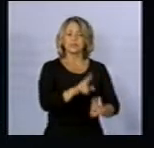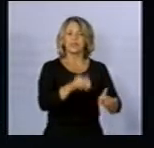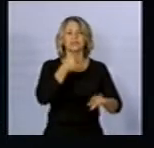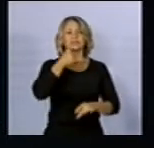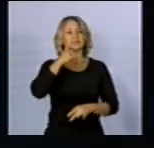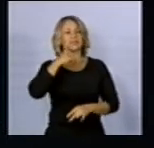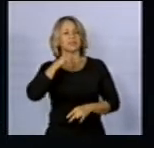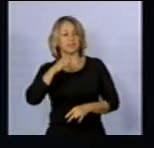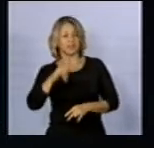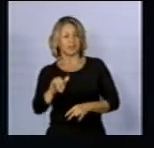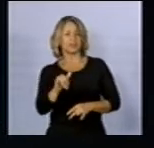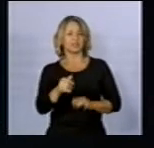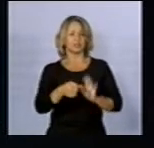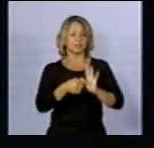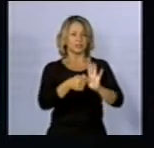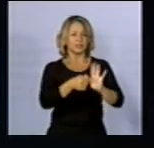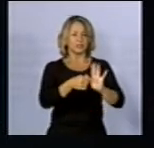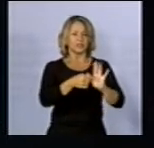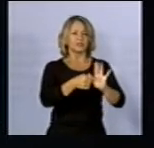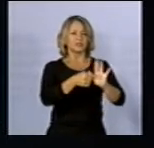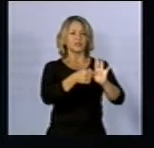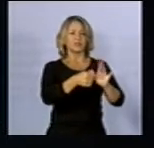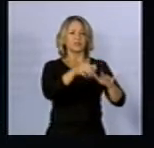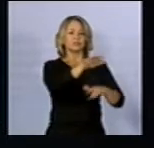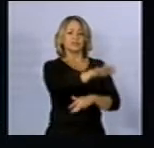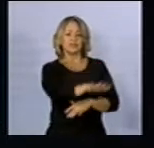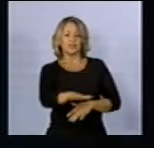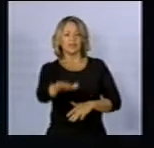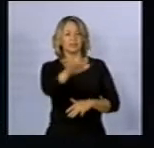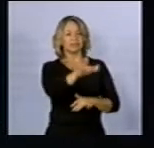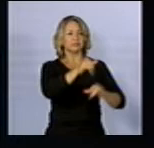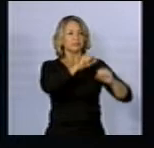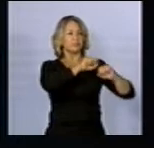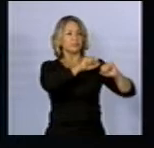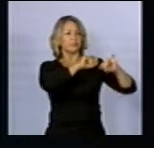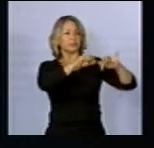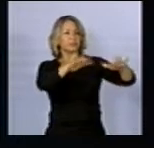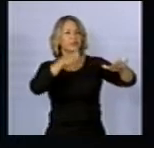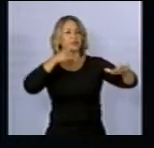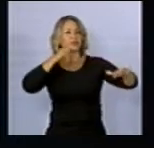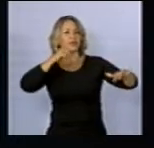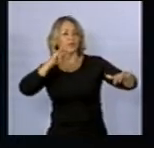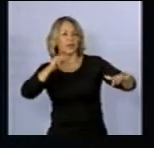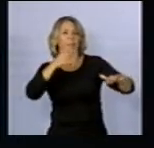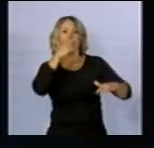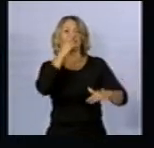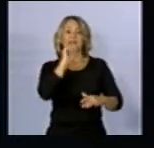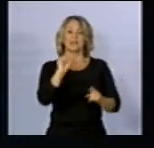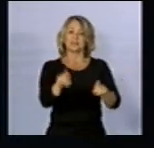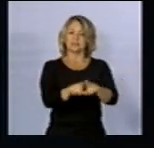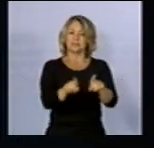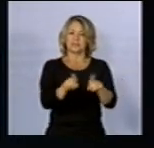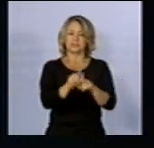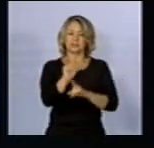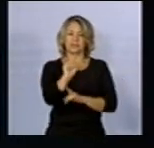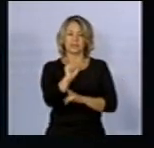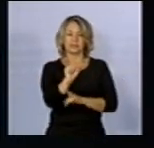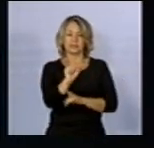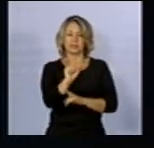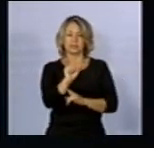elétricos, emissores de campos magnéticos, de alguma maneira, parecem